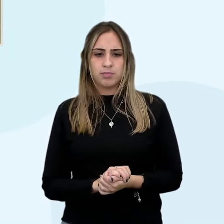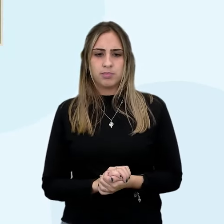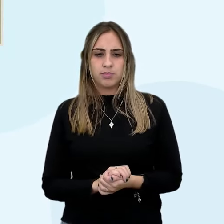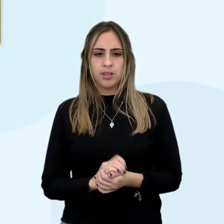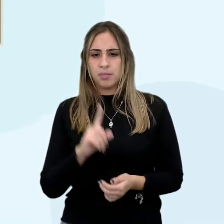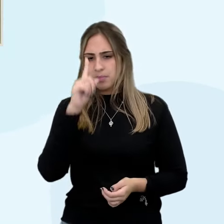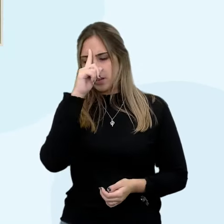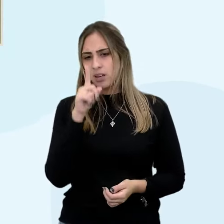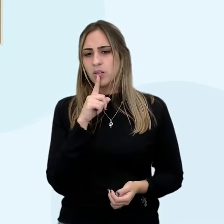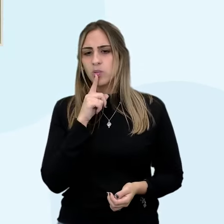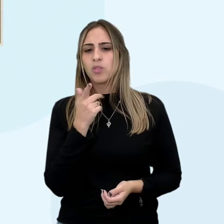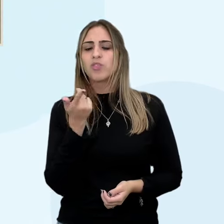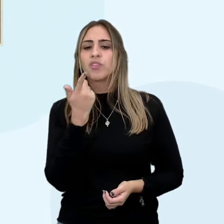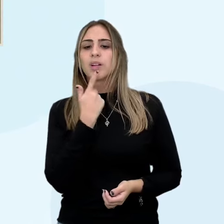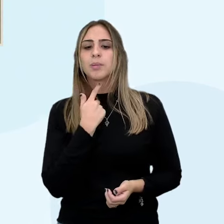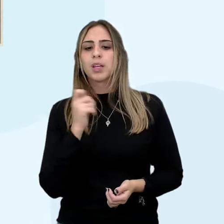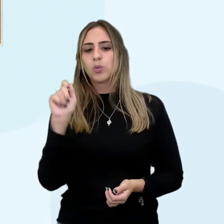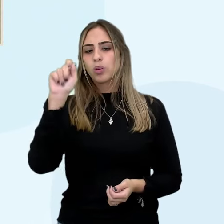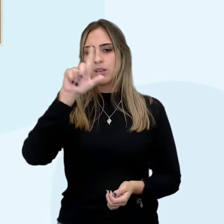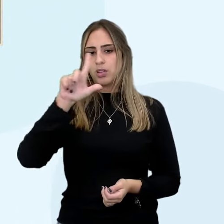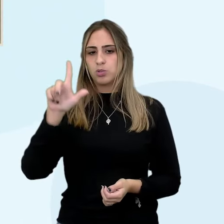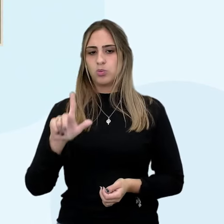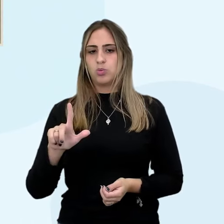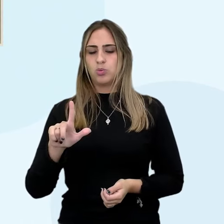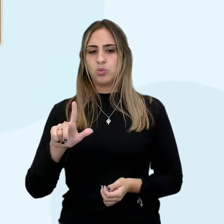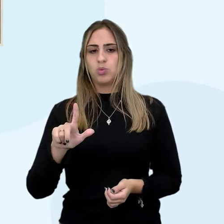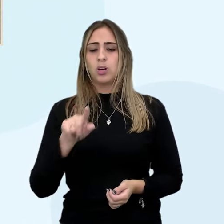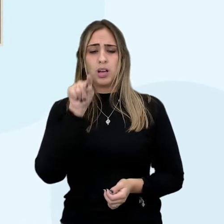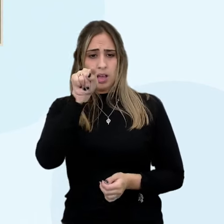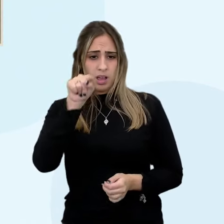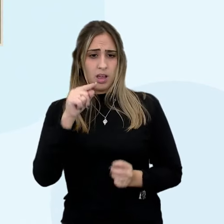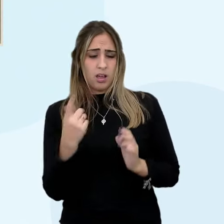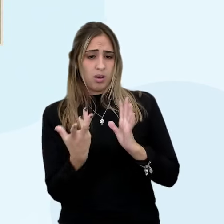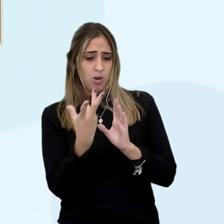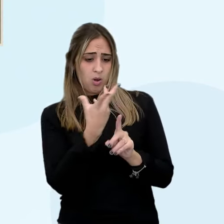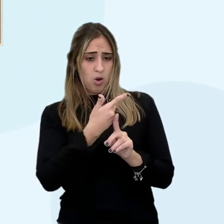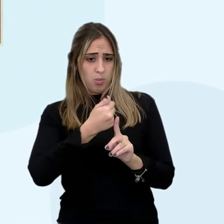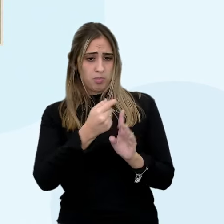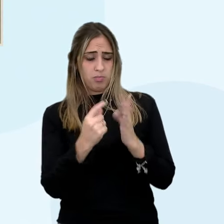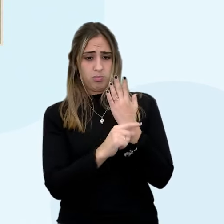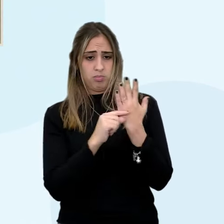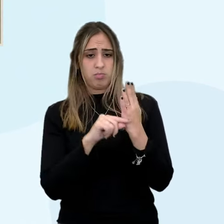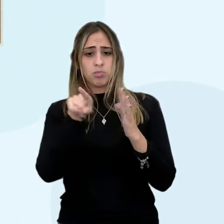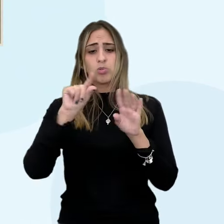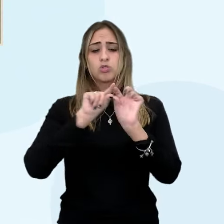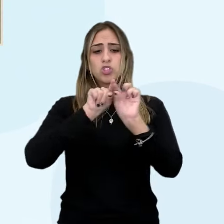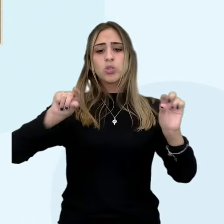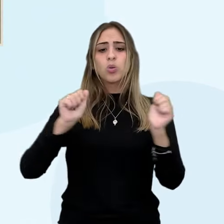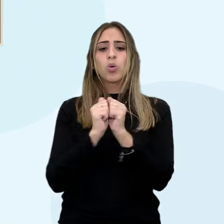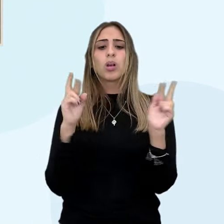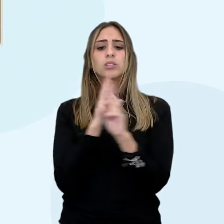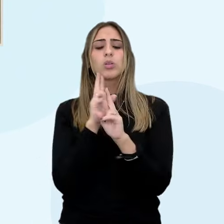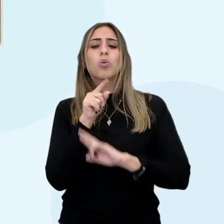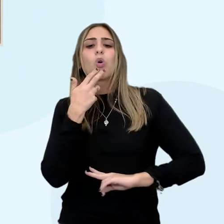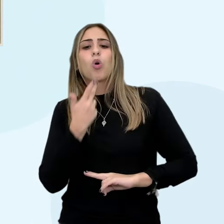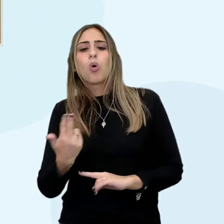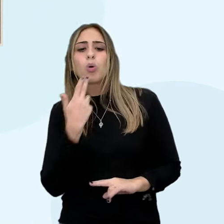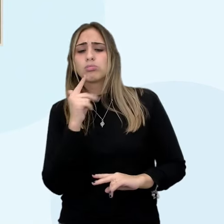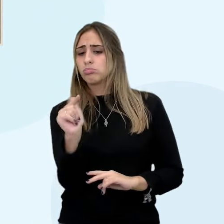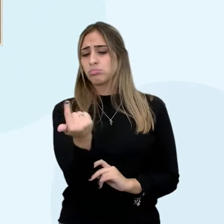vermelho e azul pois bem uma obra com o título relacionado a cores não